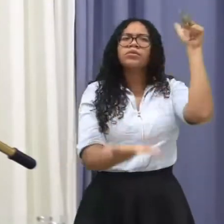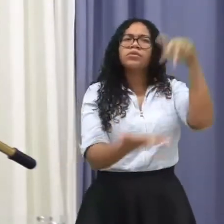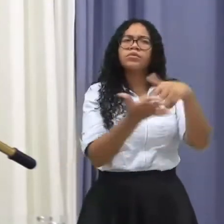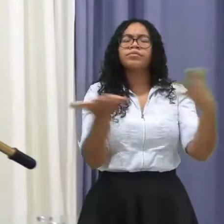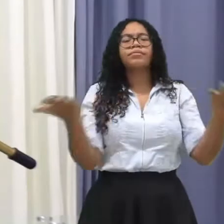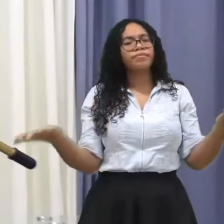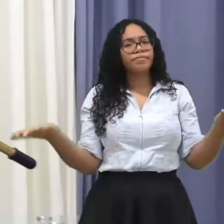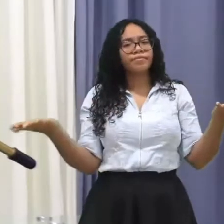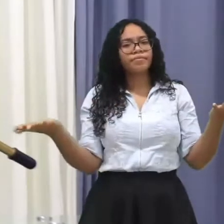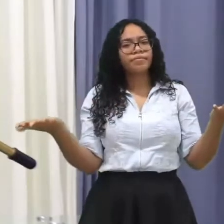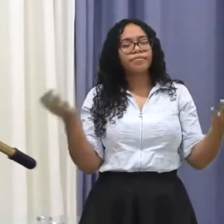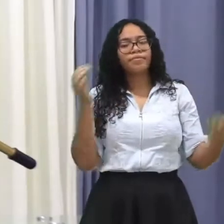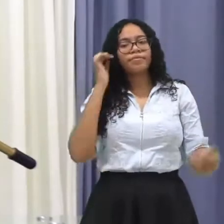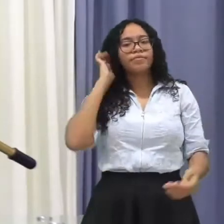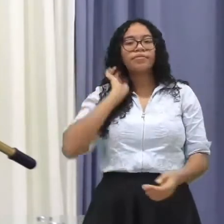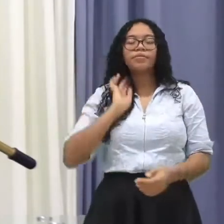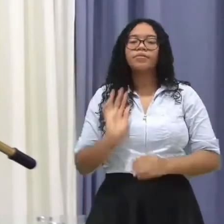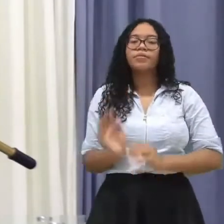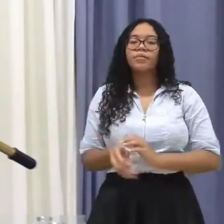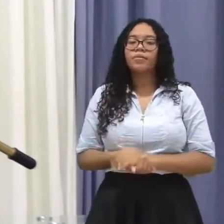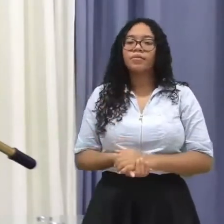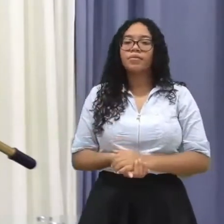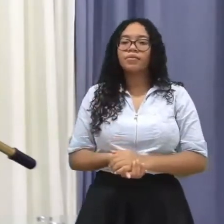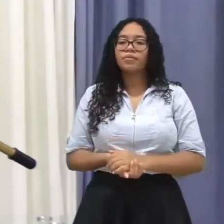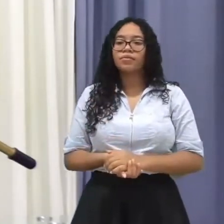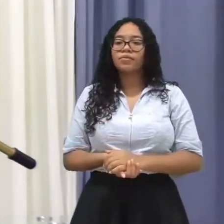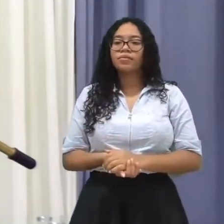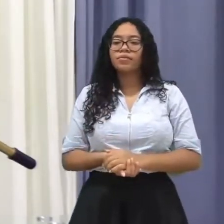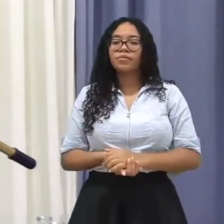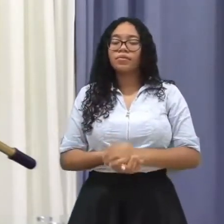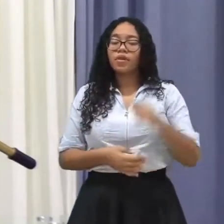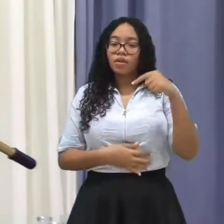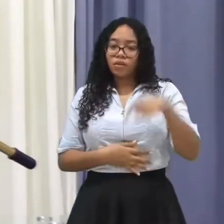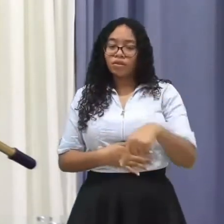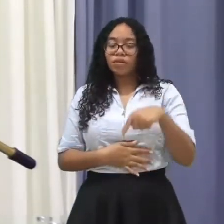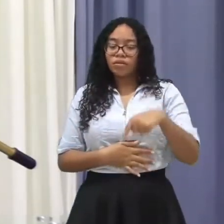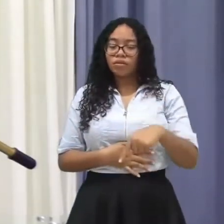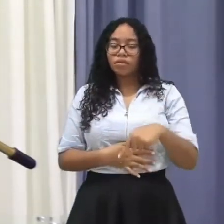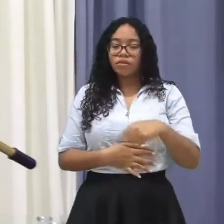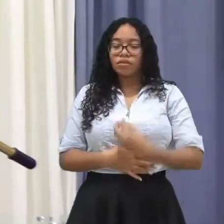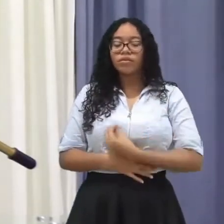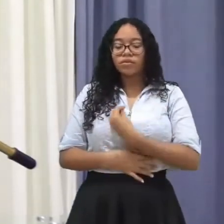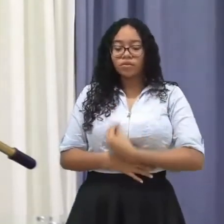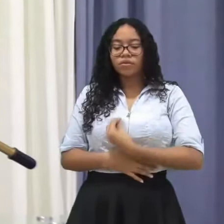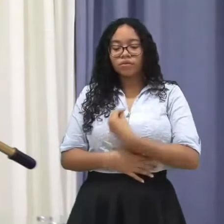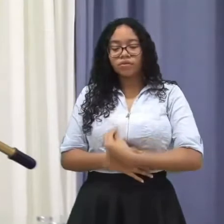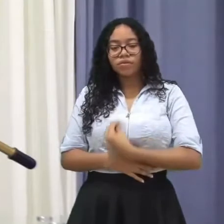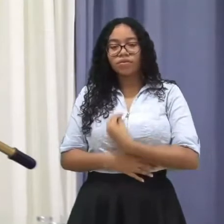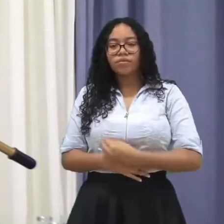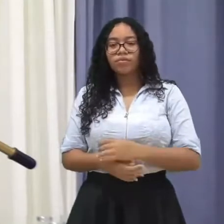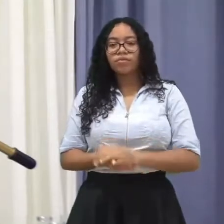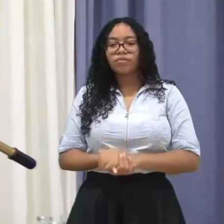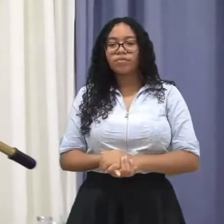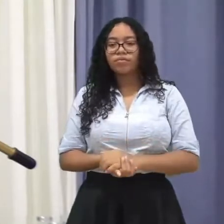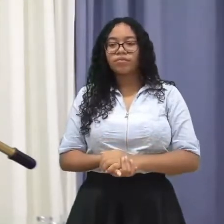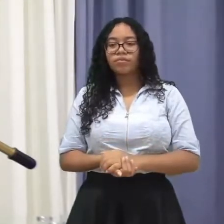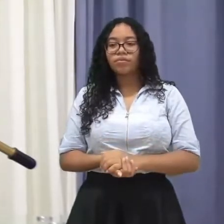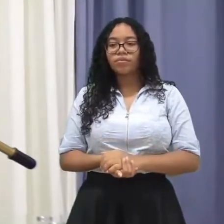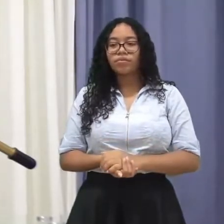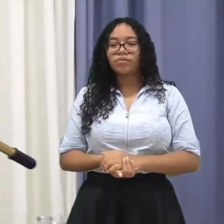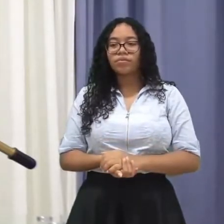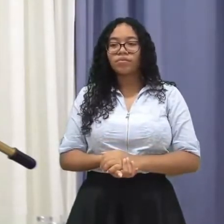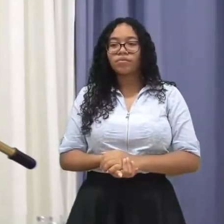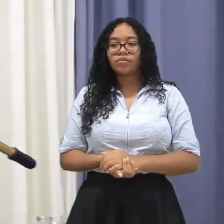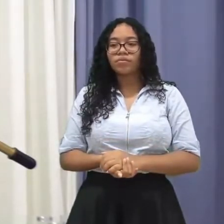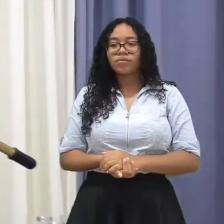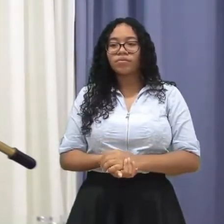A atual era da igreja em que nós crentes vivemos não tem uma cronologia